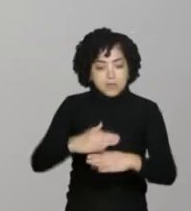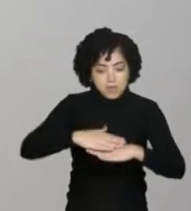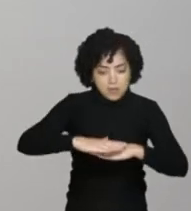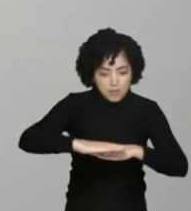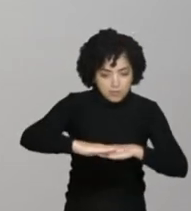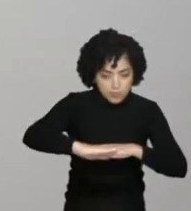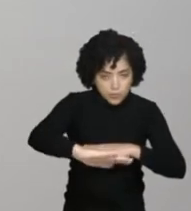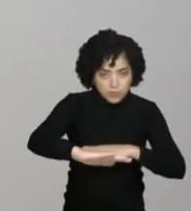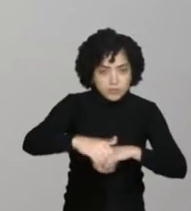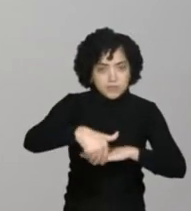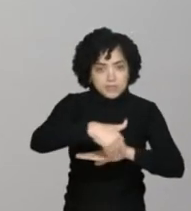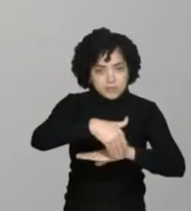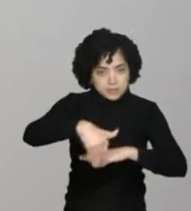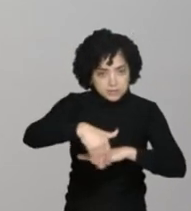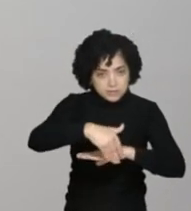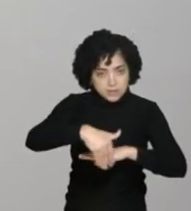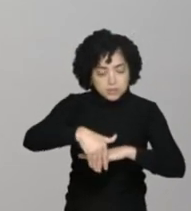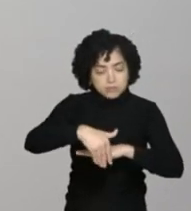cimento, né?